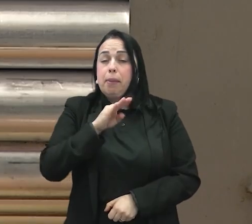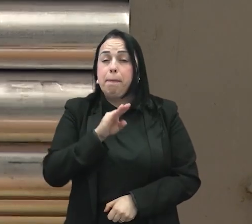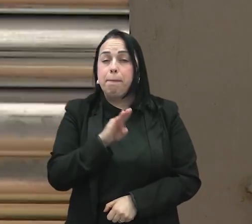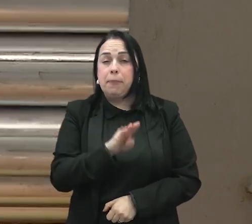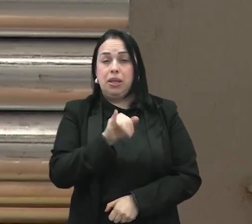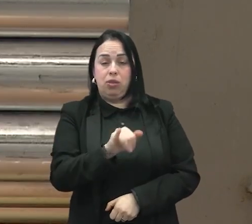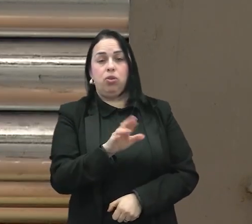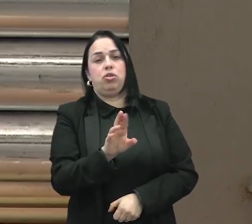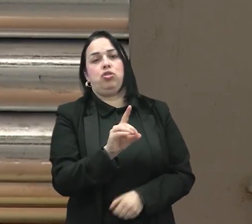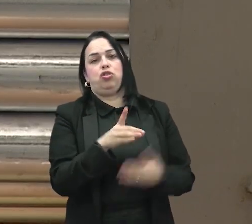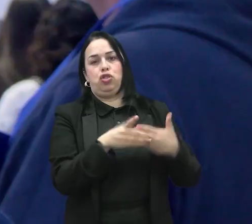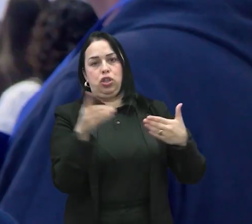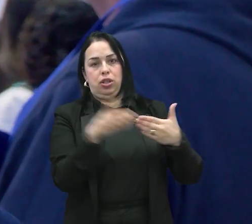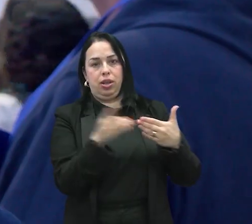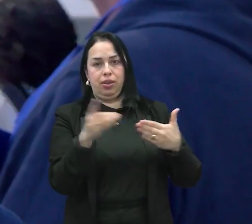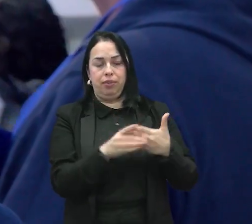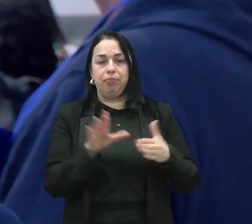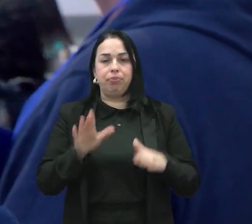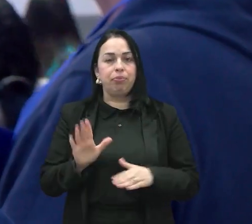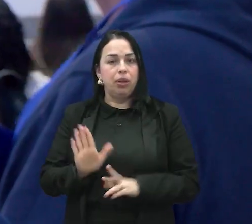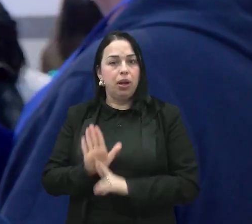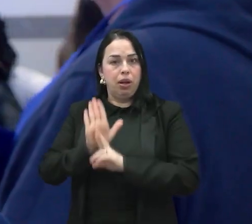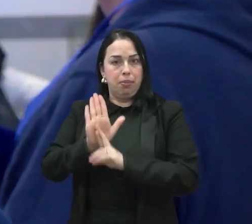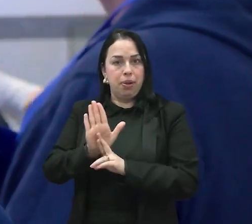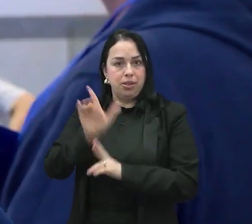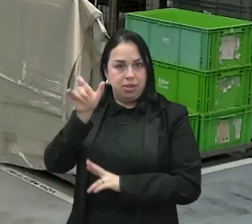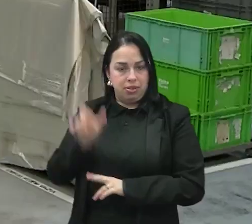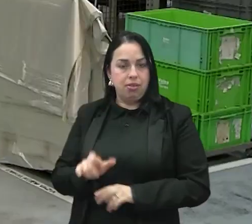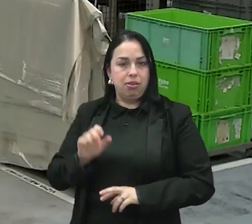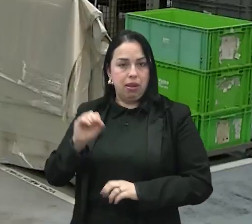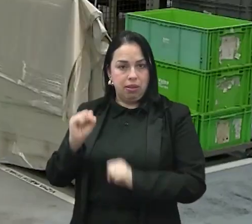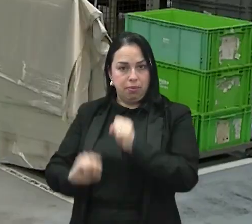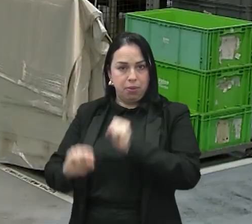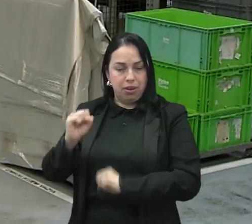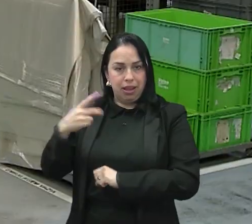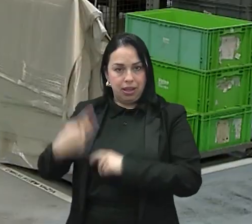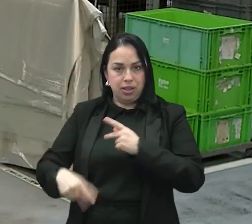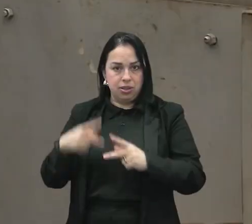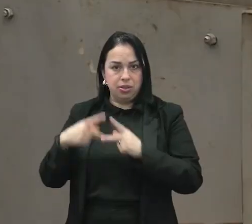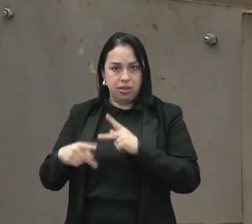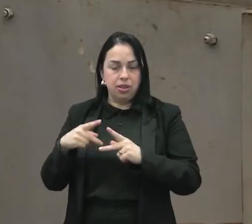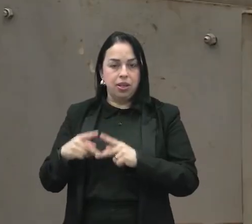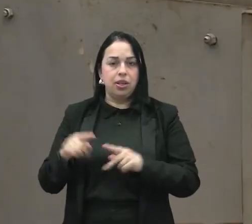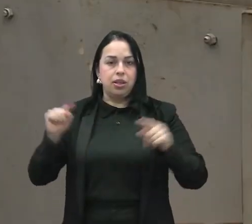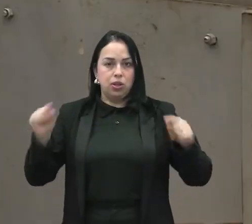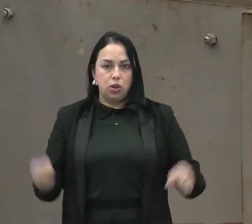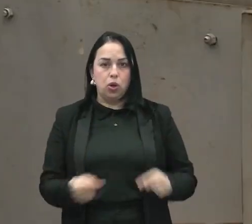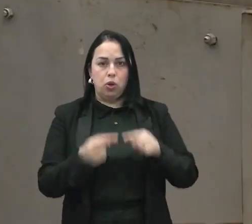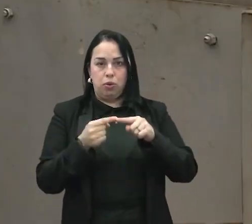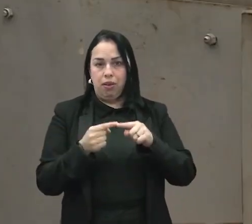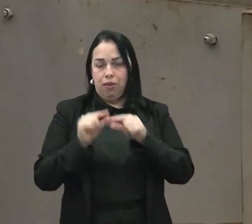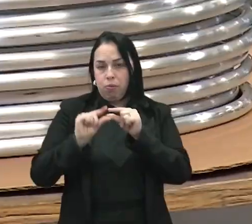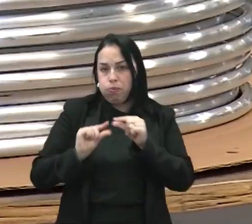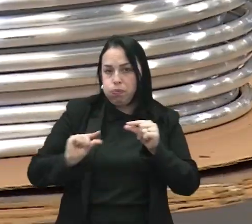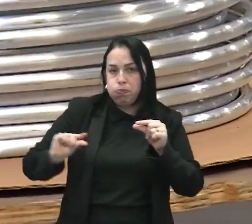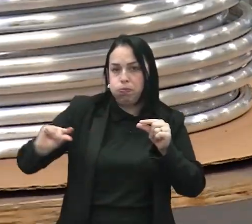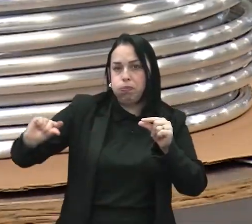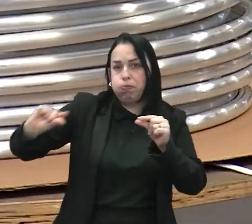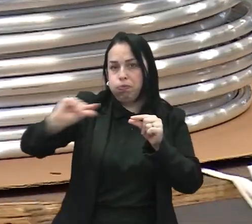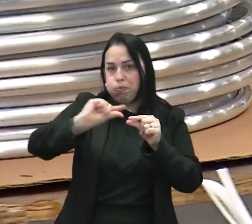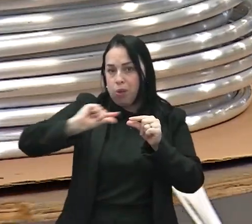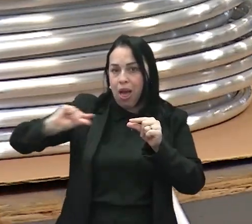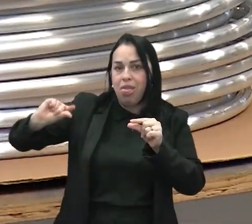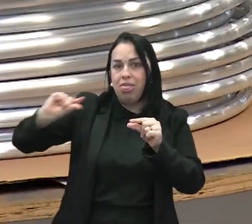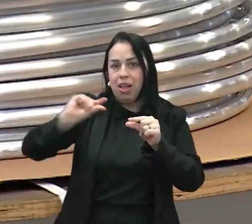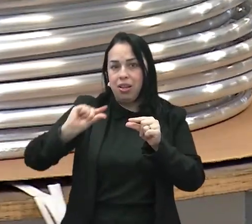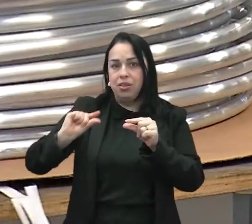3 bilhões de dólares. De acordo com o porta-voz dessa empresa de São José dos Campos, que atua com a fabricação de tubos de